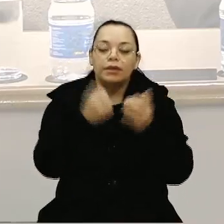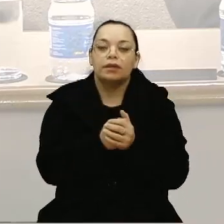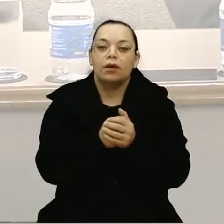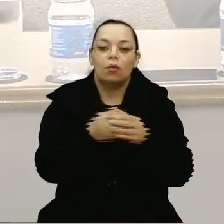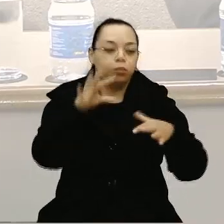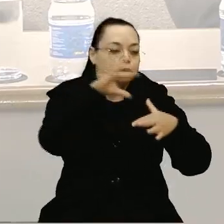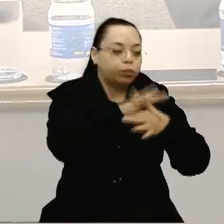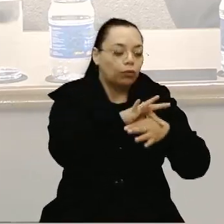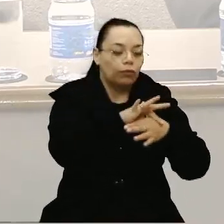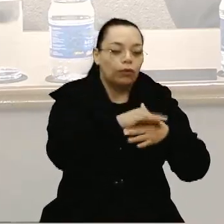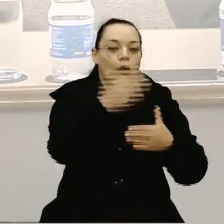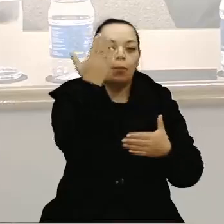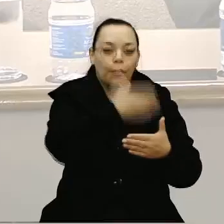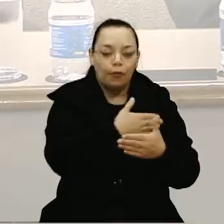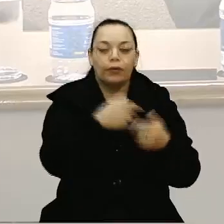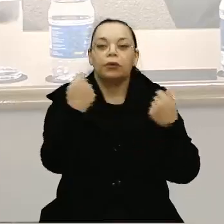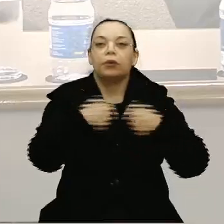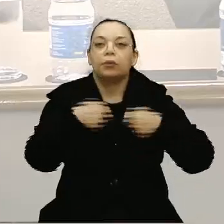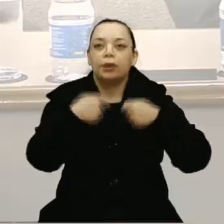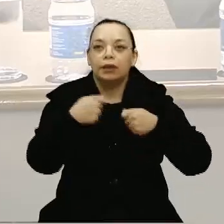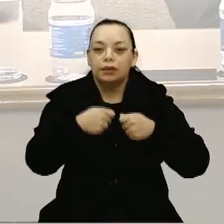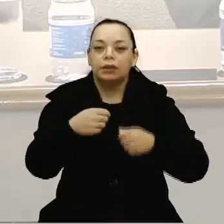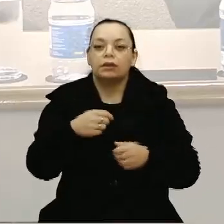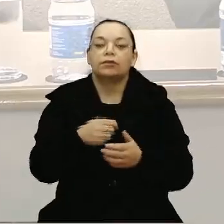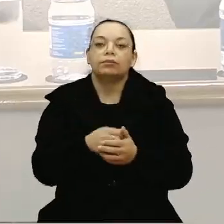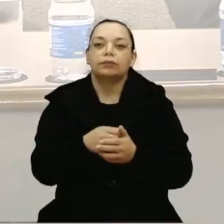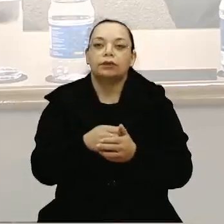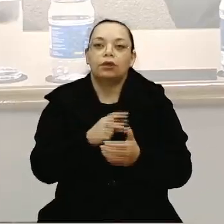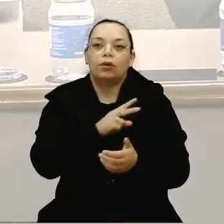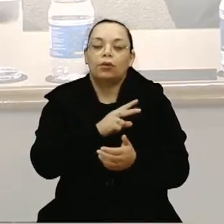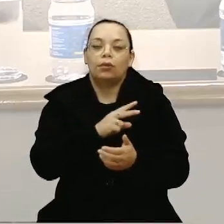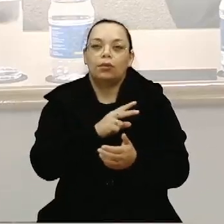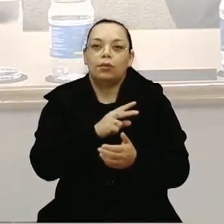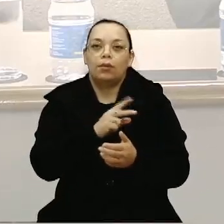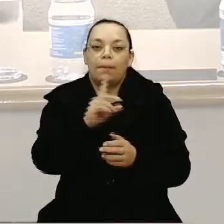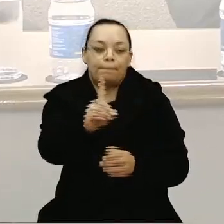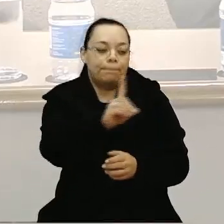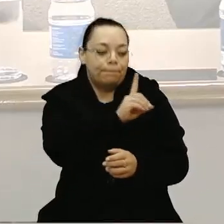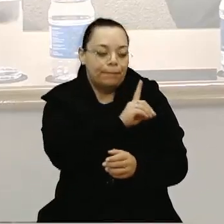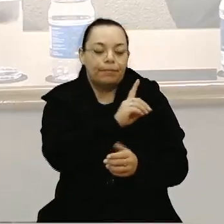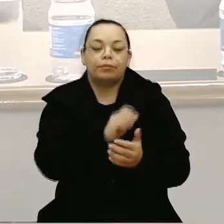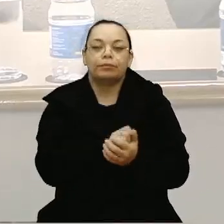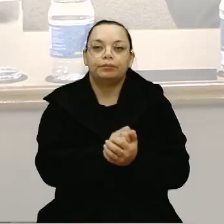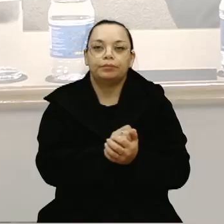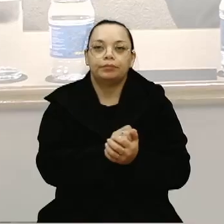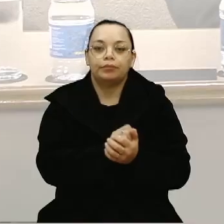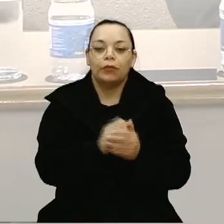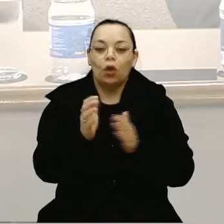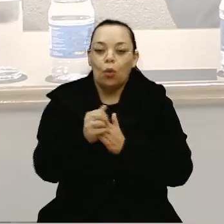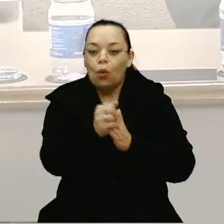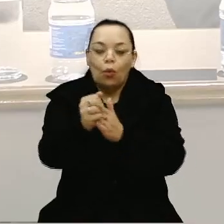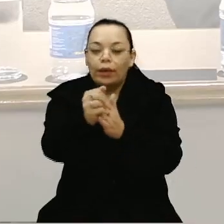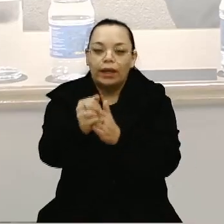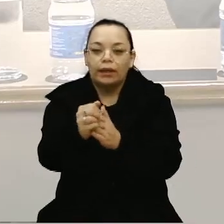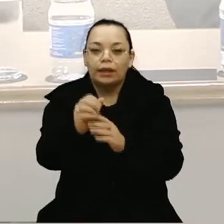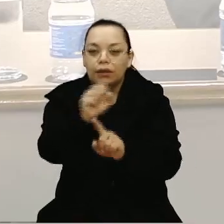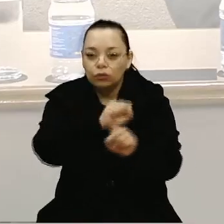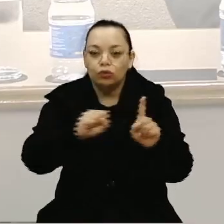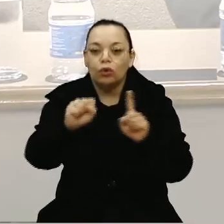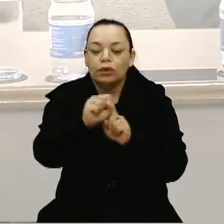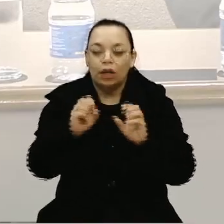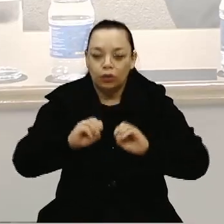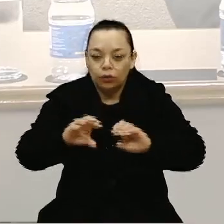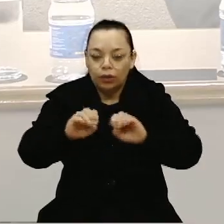arquivados, comprovando a necessidade do paciente, orientações socioeducativo, apoio ao paciente e